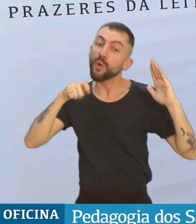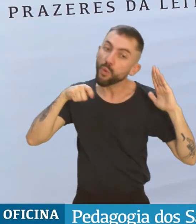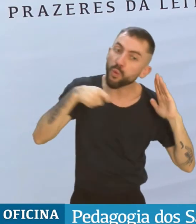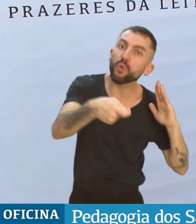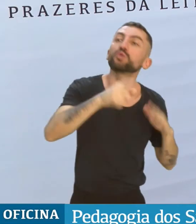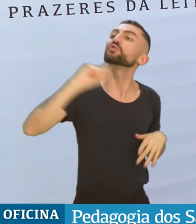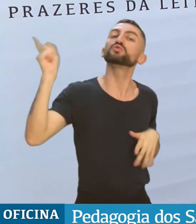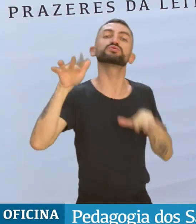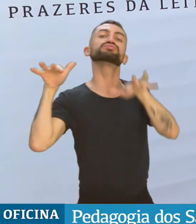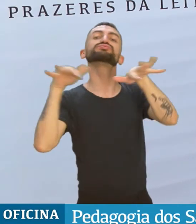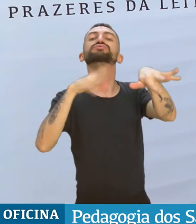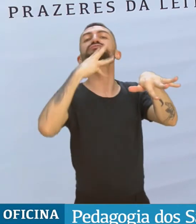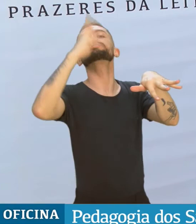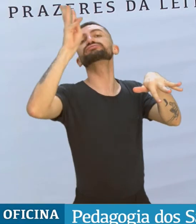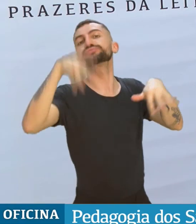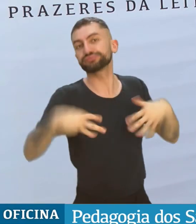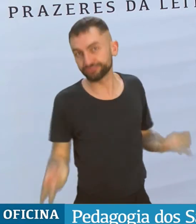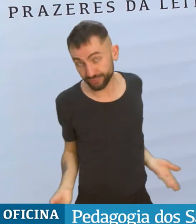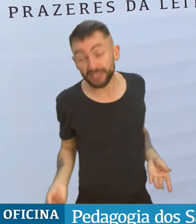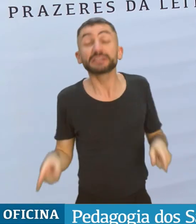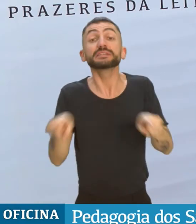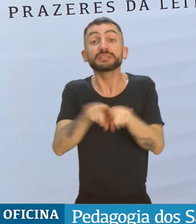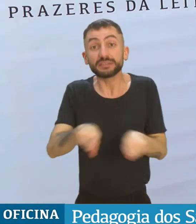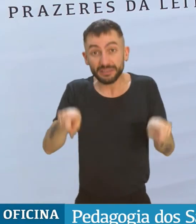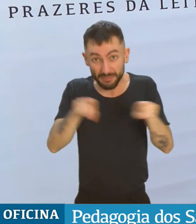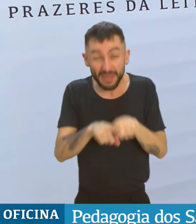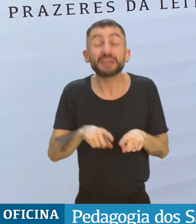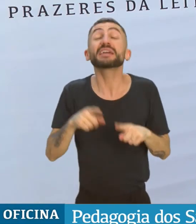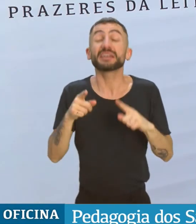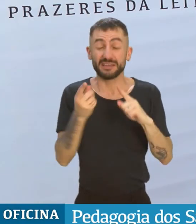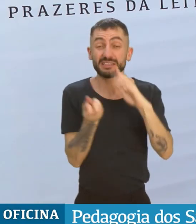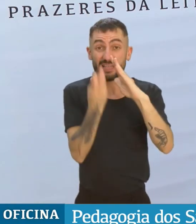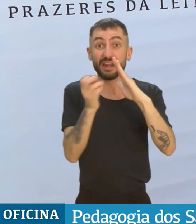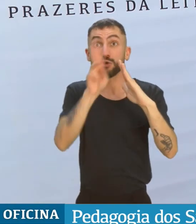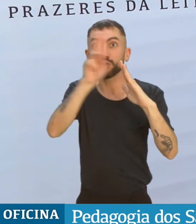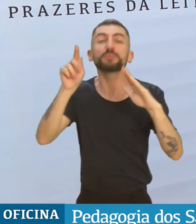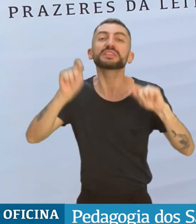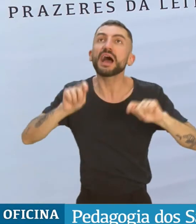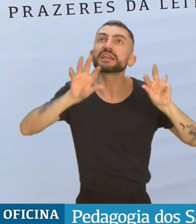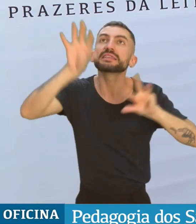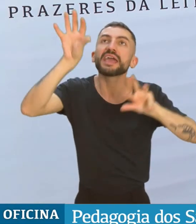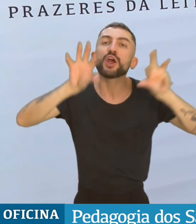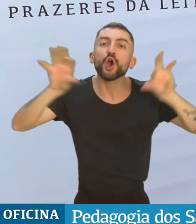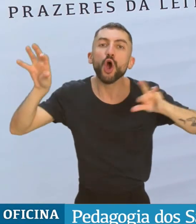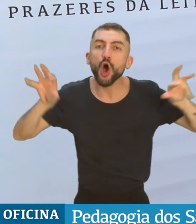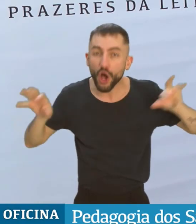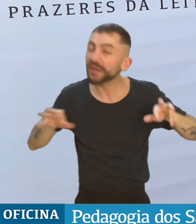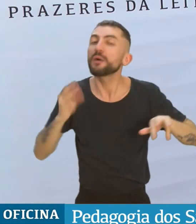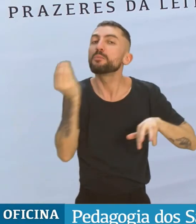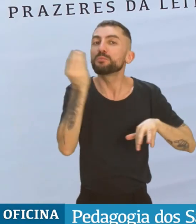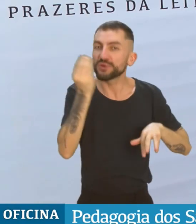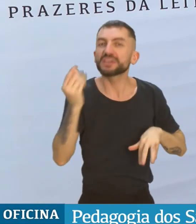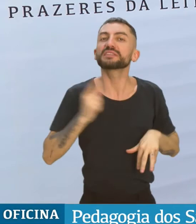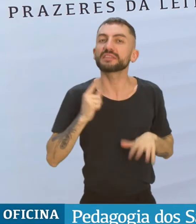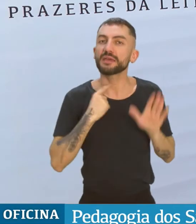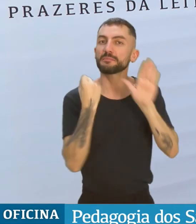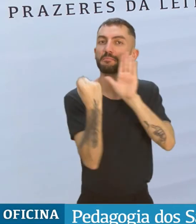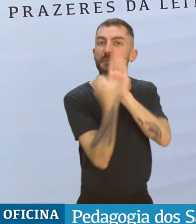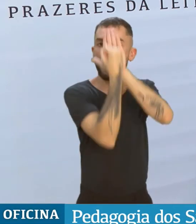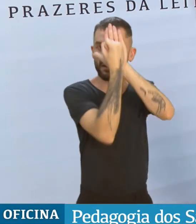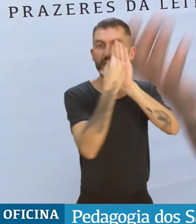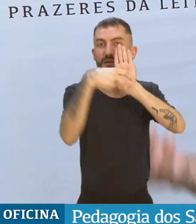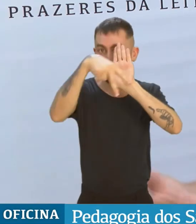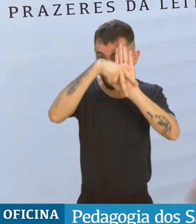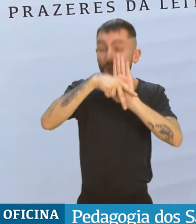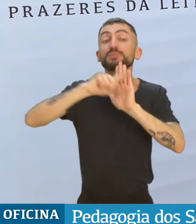né? Reforça o que eu falei da identidade visual, para você poder difundir, fazer com... Se você tem a intenção de fazer seu sarau chegar